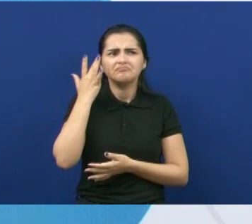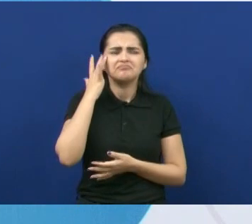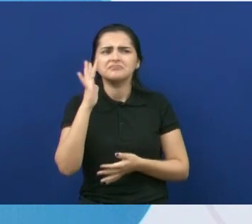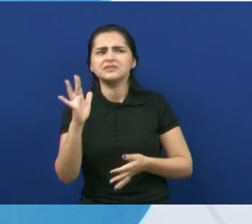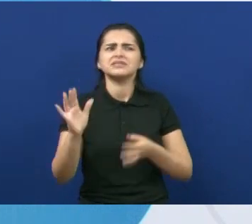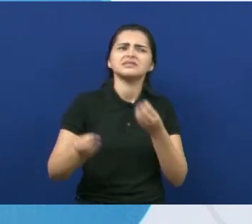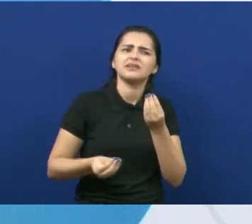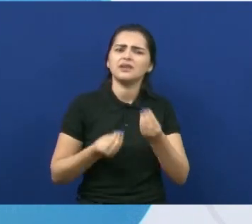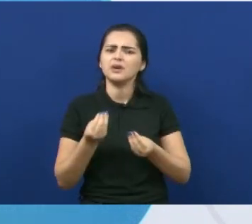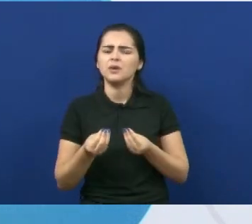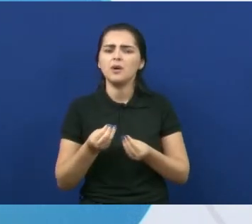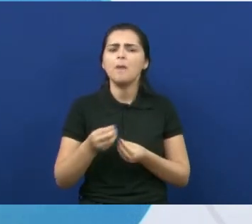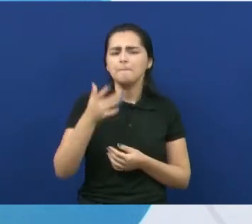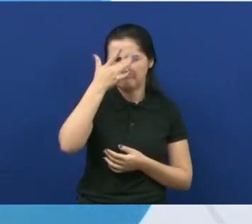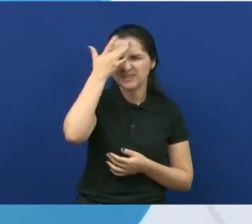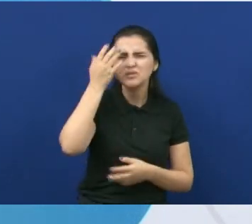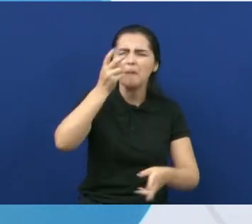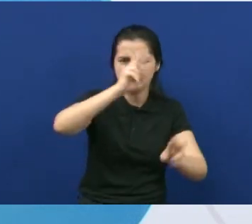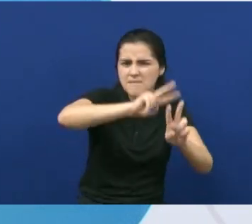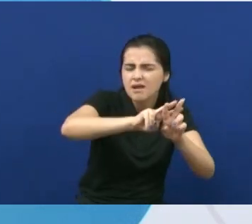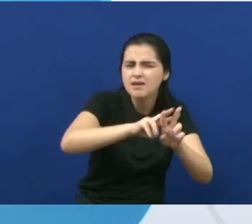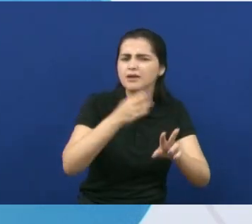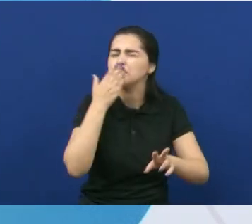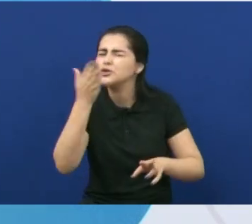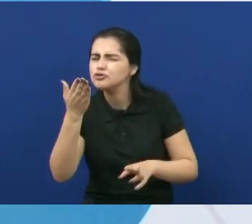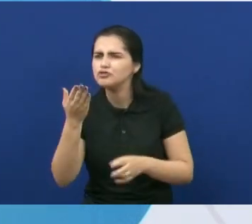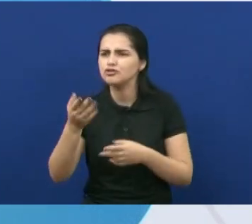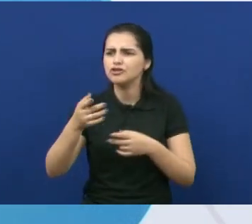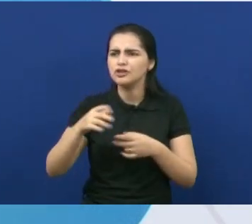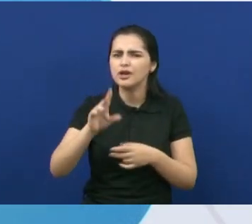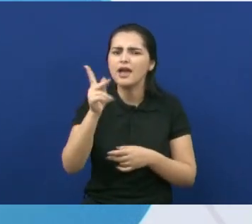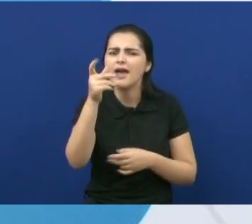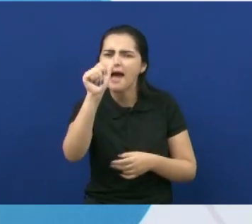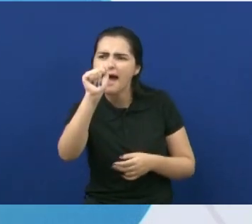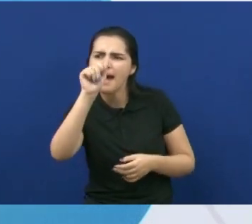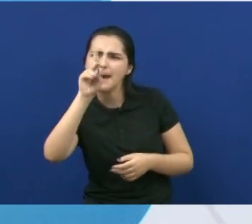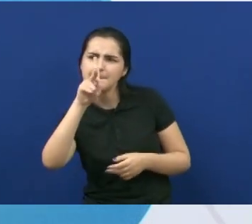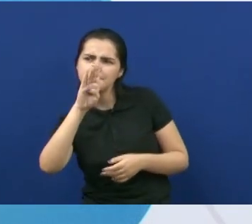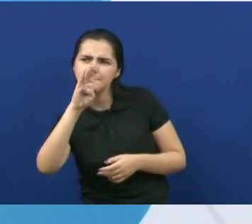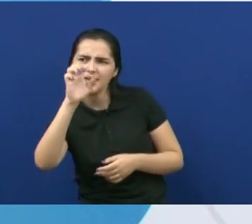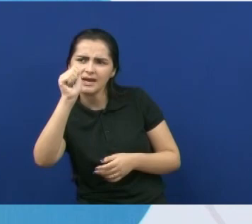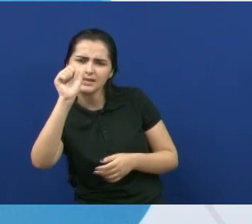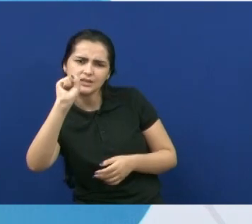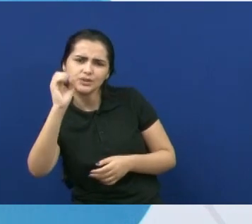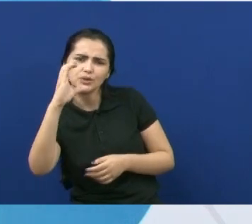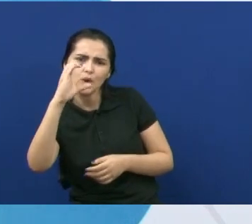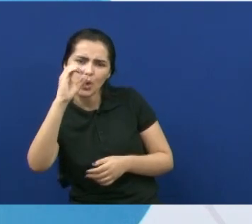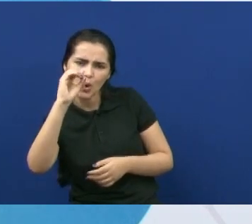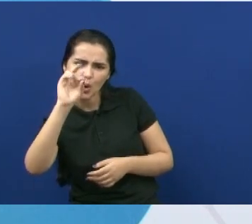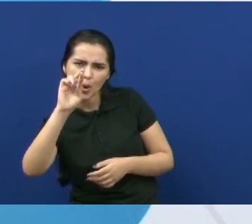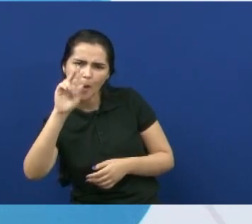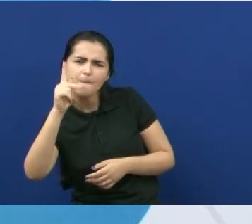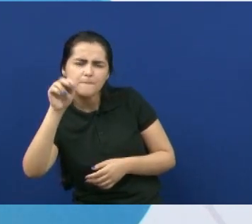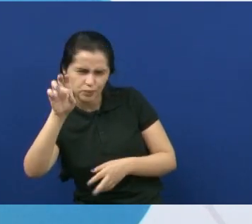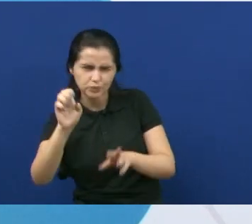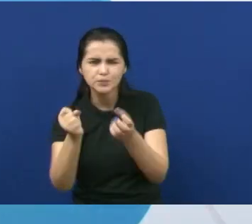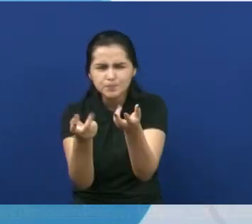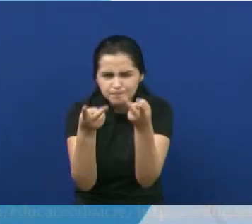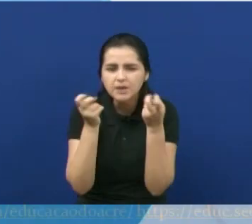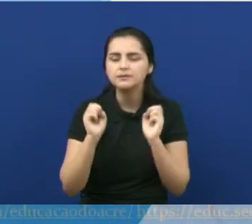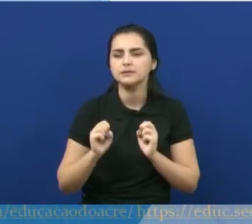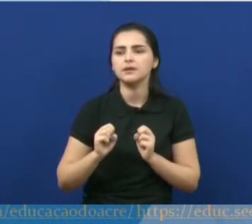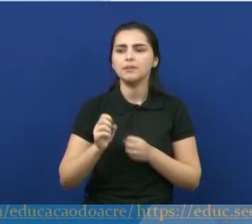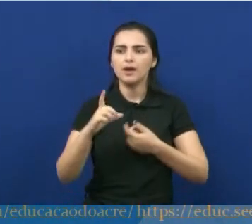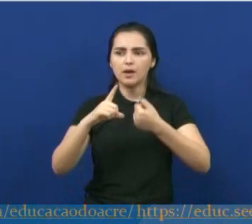ali, fulano foi preso, ele vai pedir um habeas corpus. Mas o que é esse habeas corpus? Observem aí, ó. Previsto no